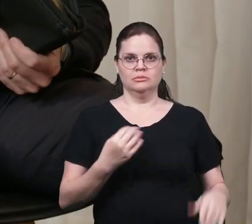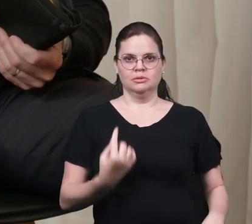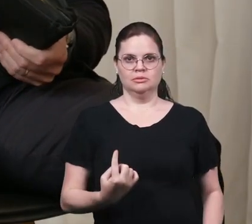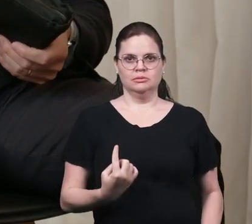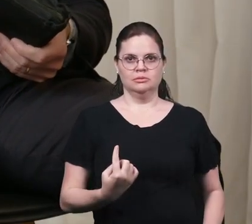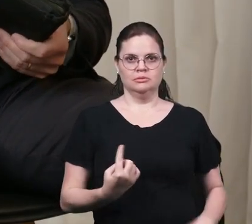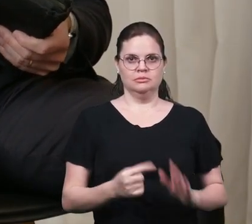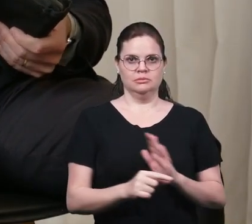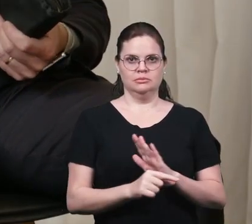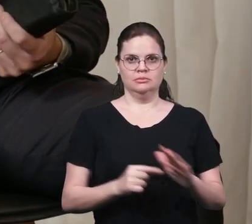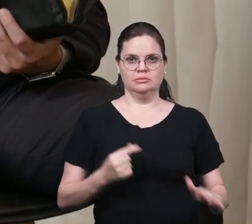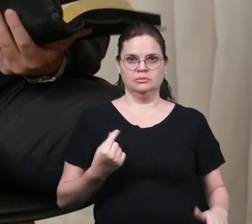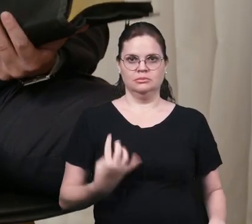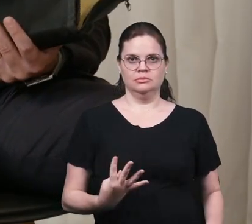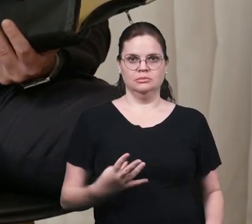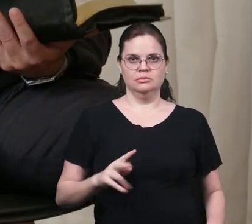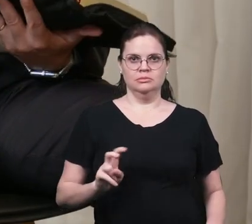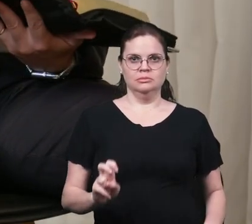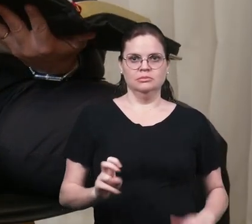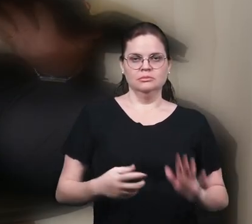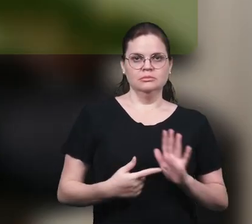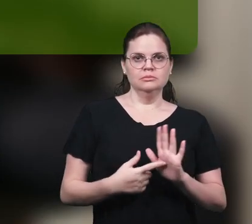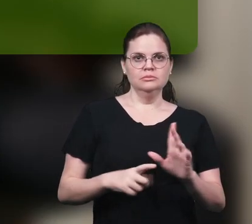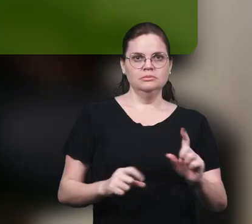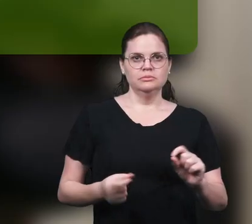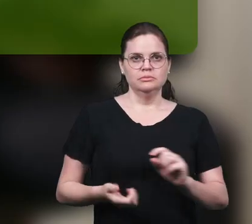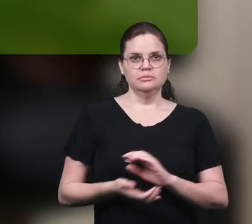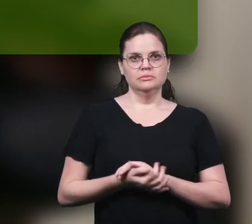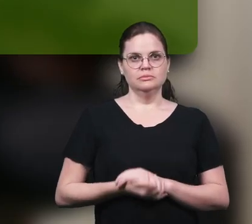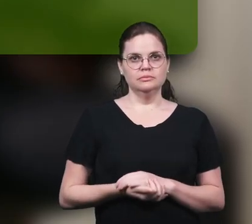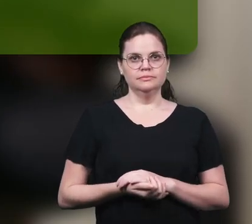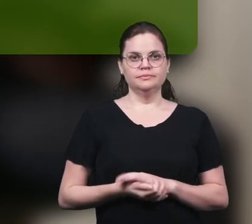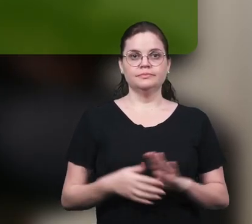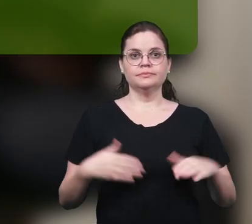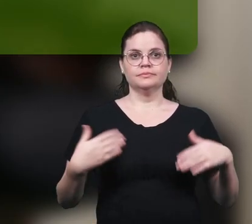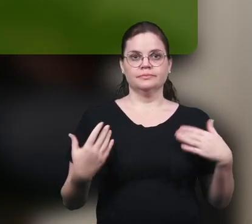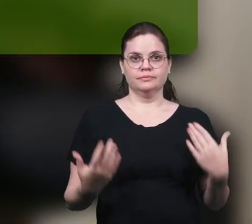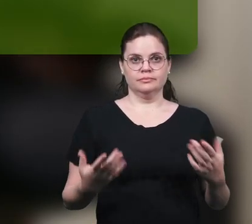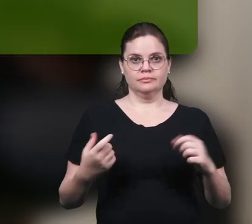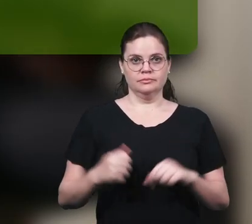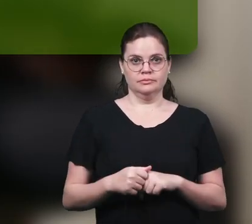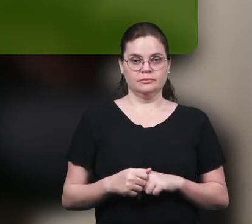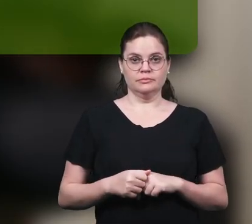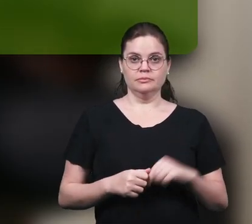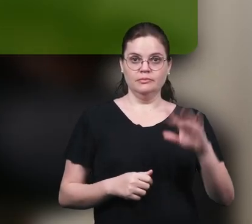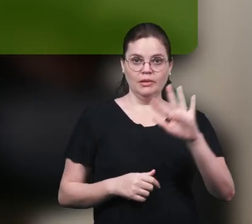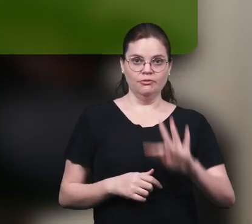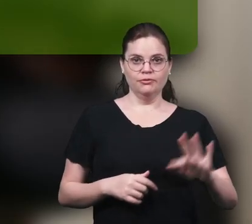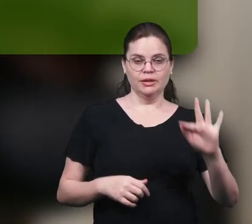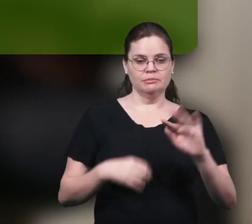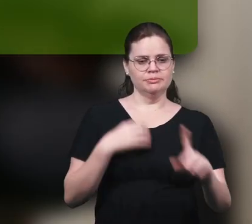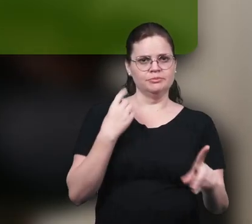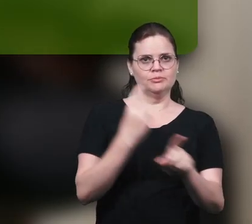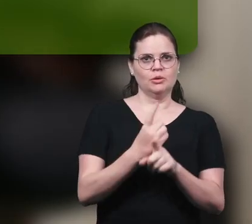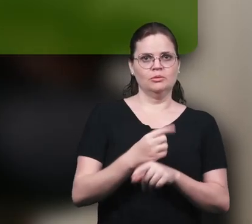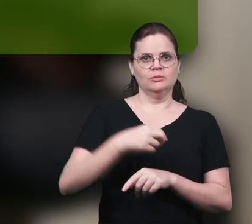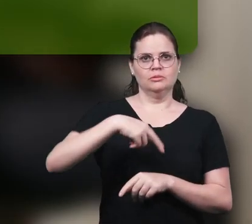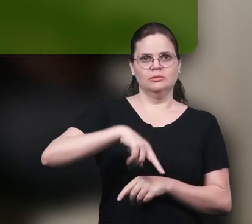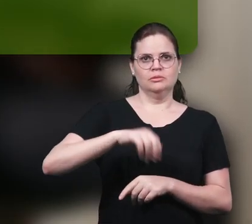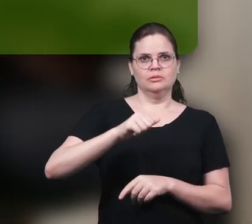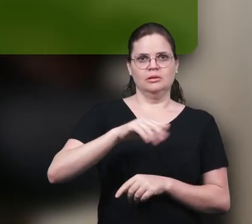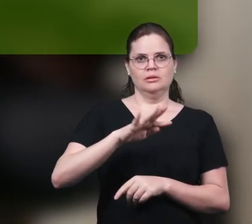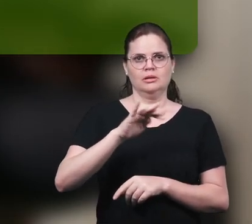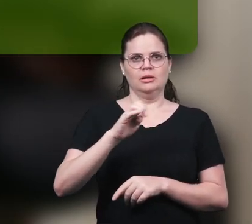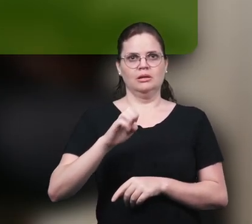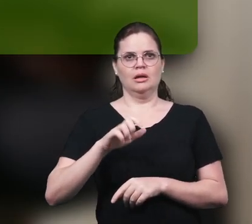1, no versículo 45. Isso. Diz assim: Filipe achou Natanael e disse-lhe: